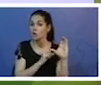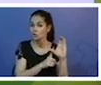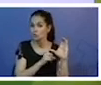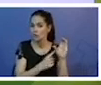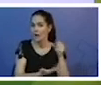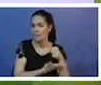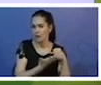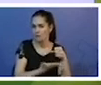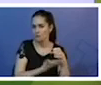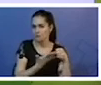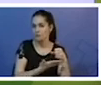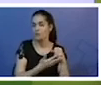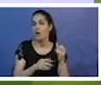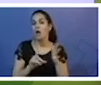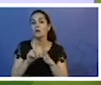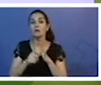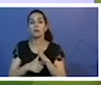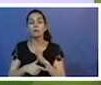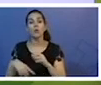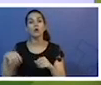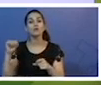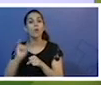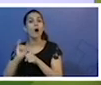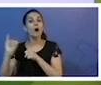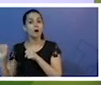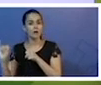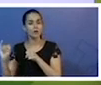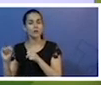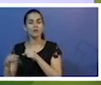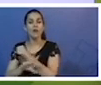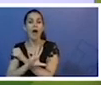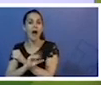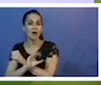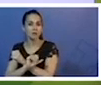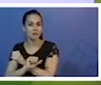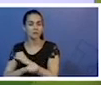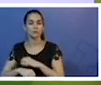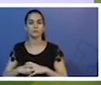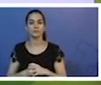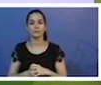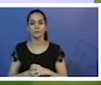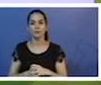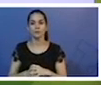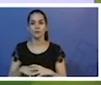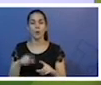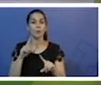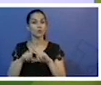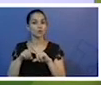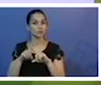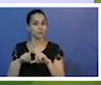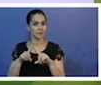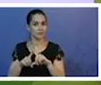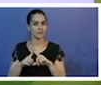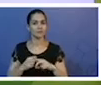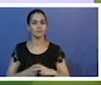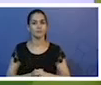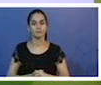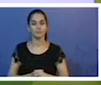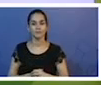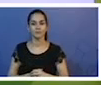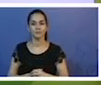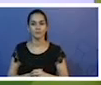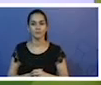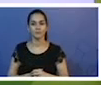base. Depois eu coloco o ânion, que veio do ácido. E esse 2 multiplicando aqui fora.